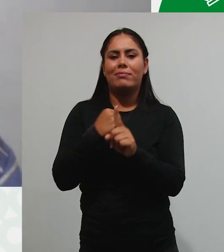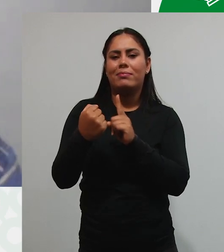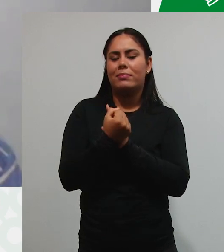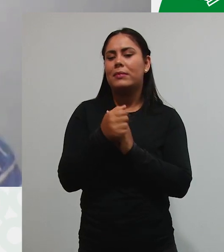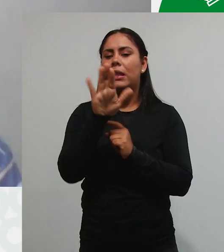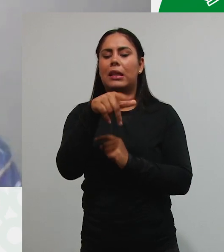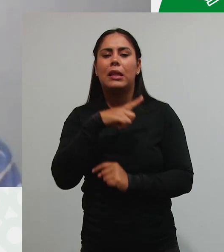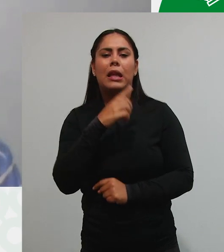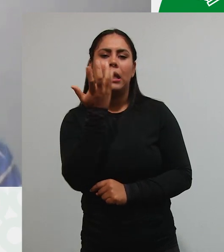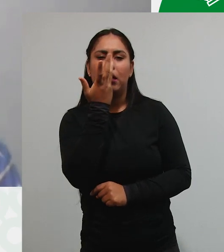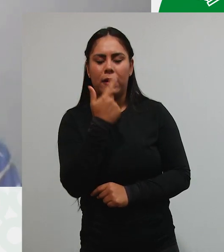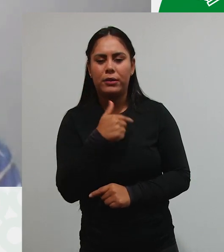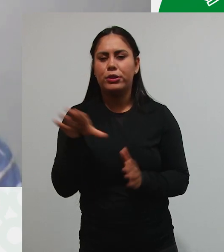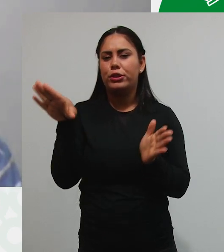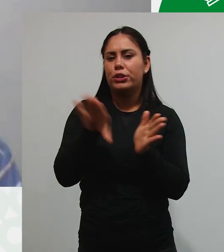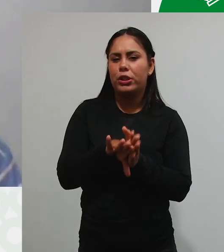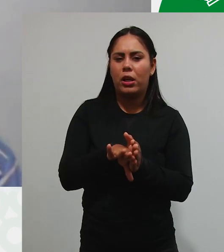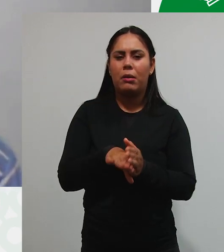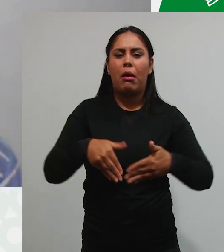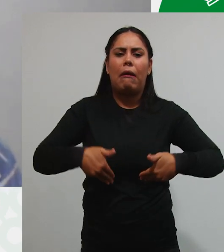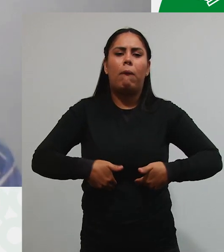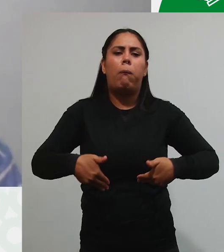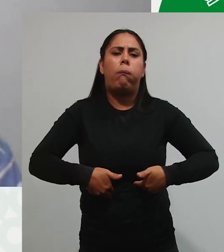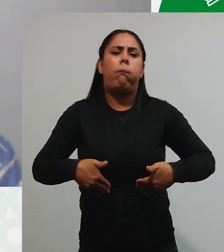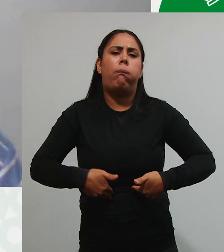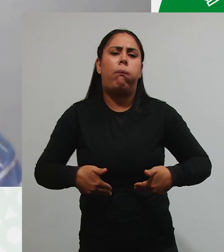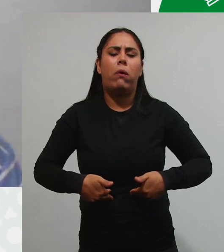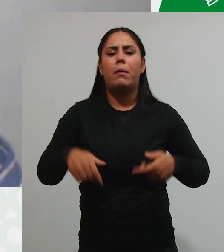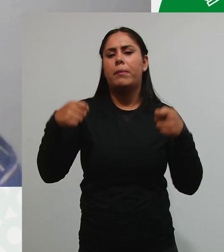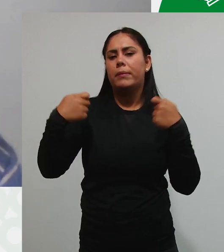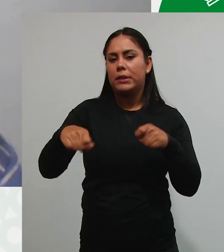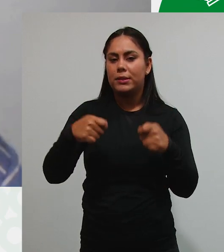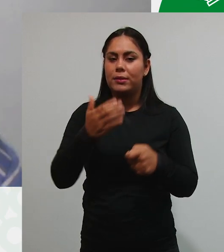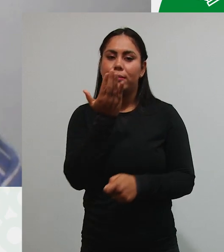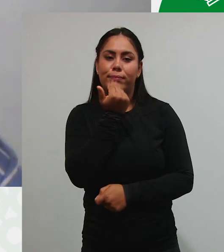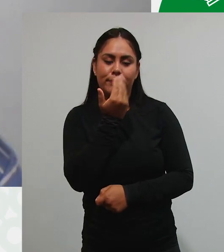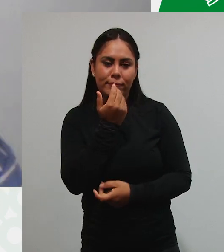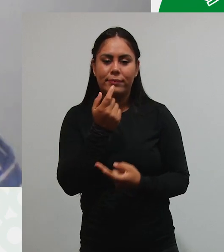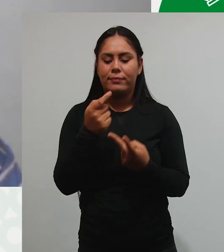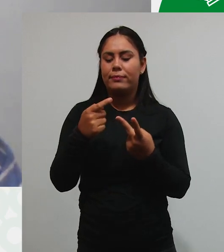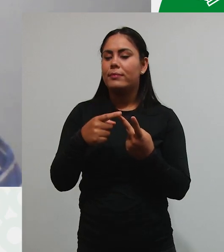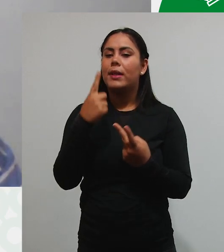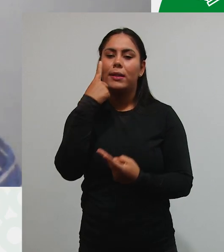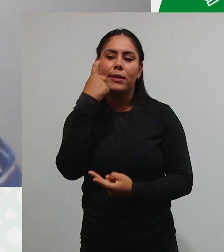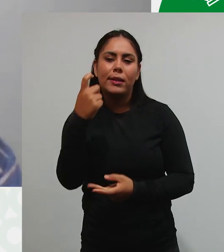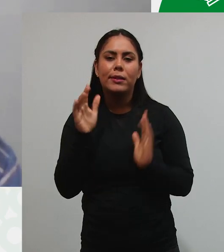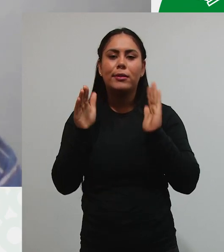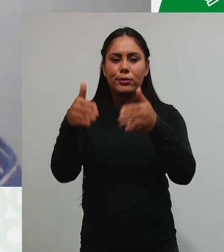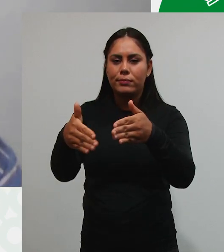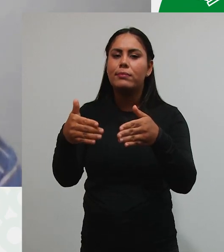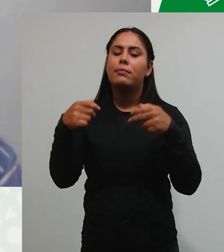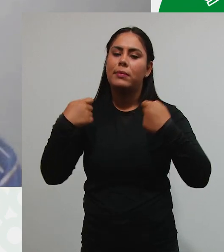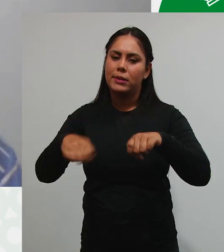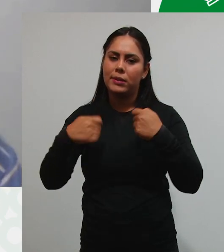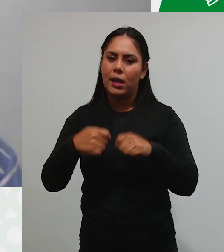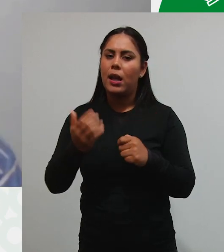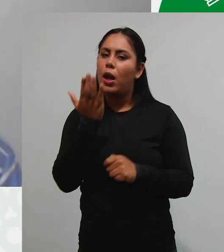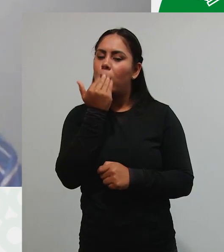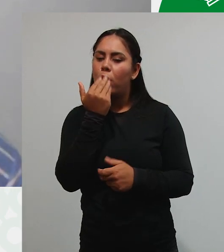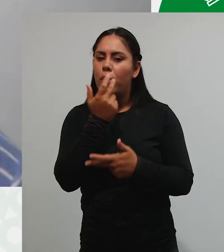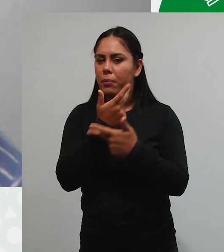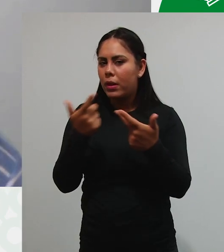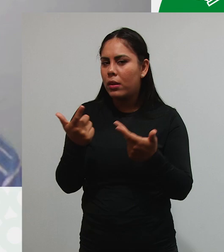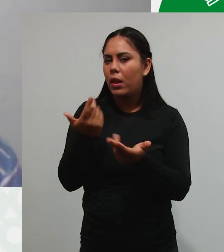crianças que chegam com muita fome, que precisam comer, e é interessante que a escola pense nisso, porque uma alimentação antes das aulas